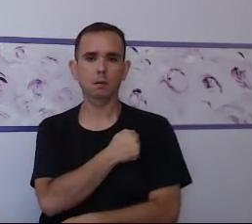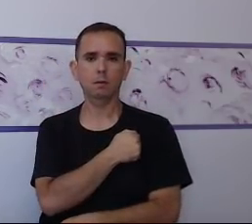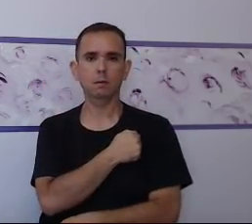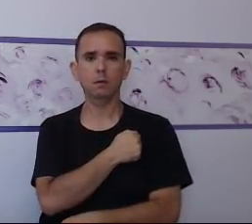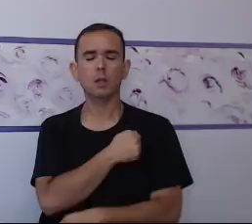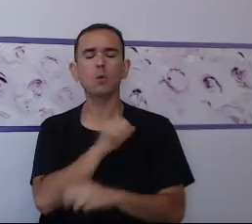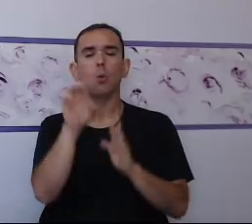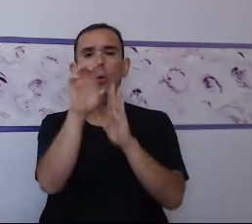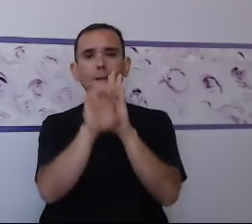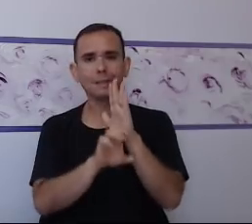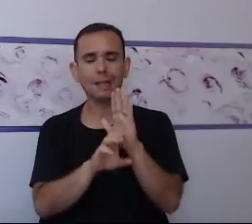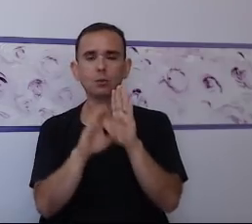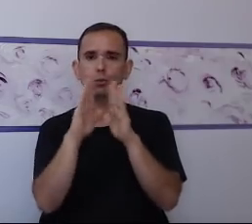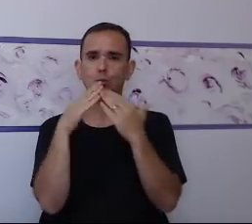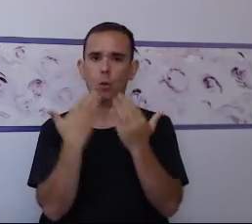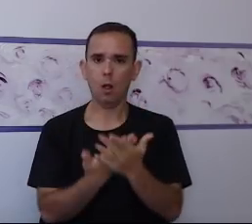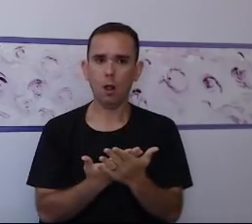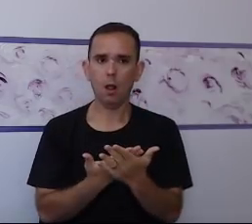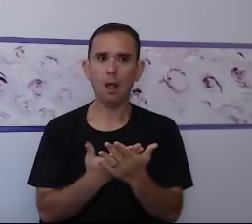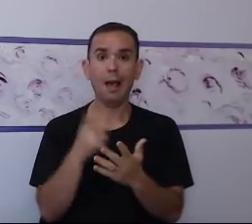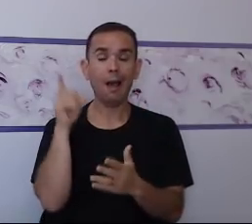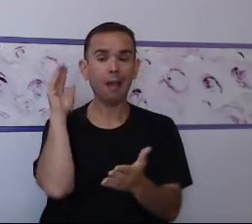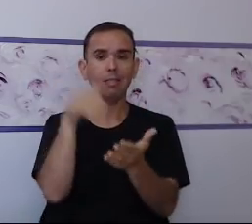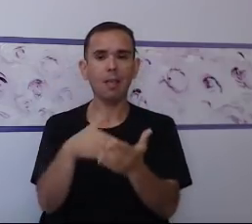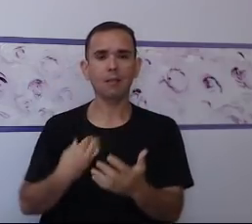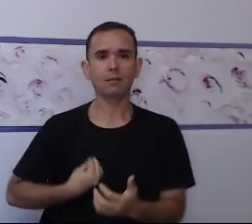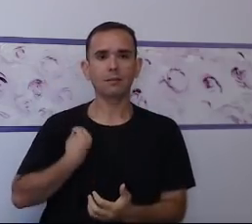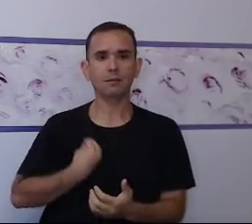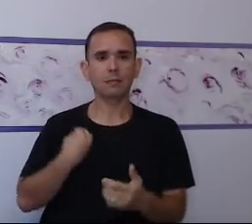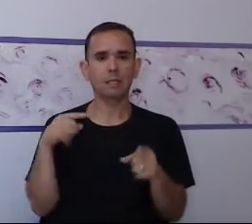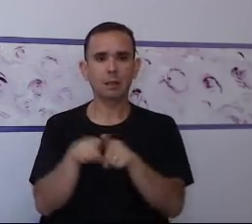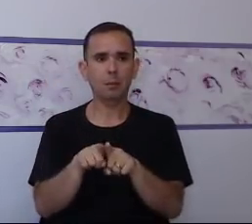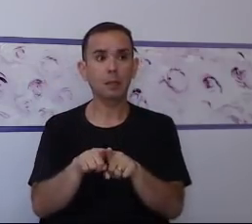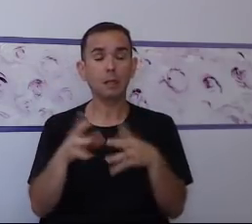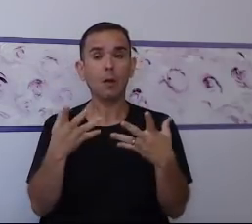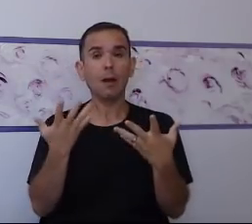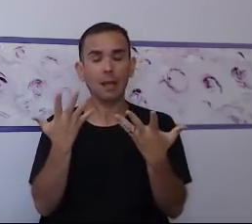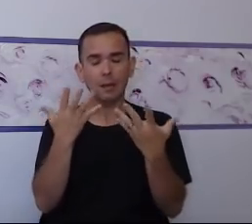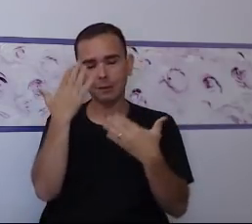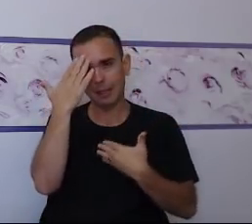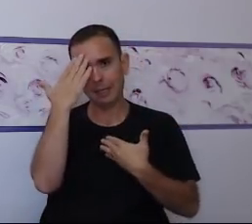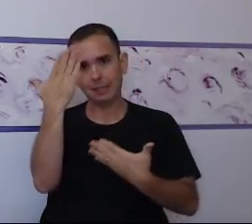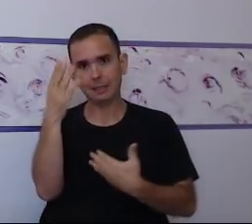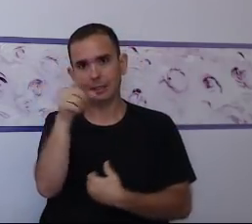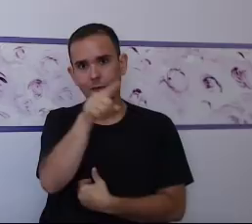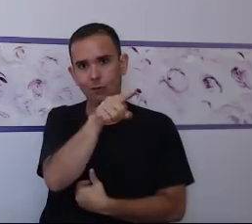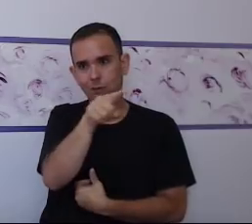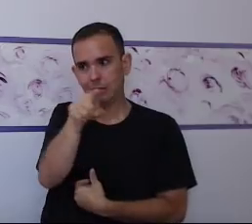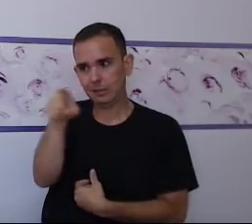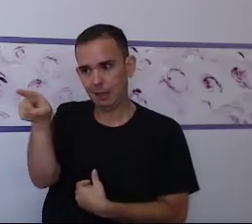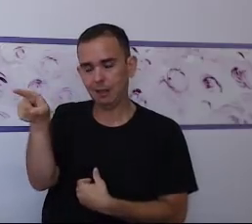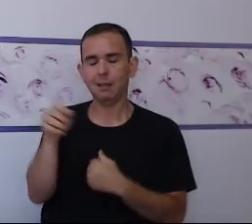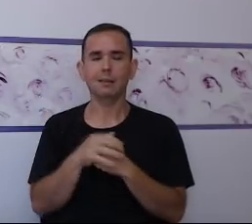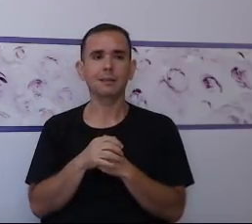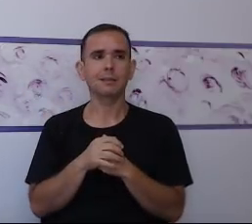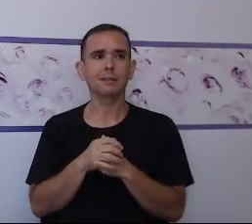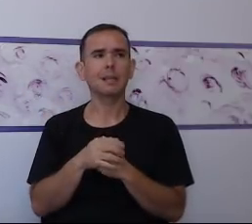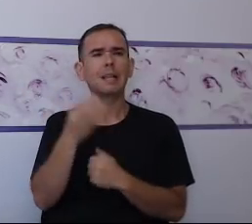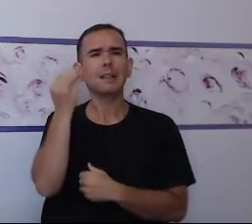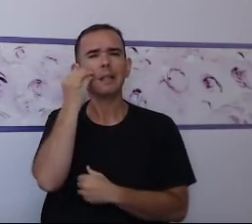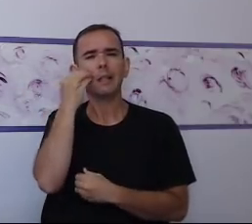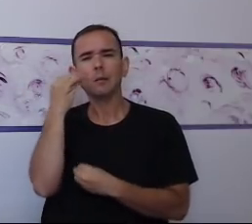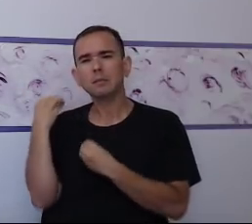contexto escolar, no contexto até mesmo de vida. Então, nós gostaríamos de agradecer, né? Nós